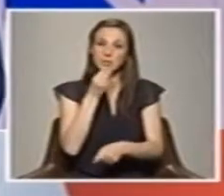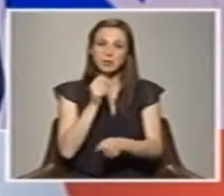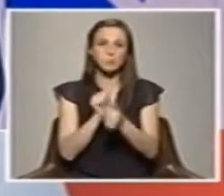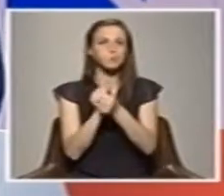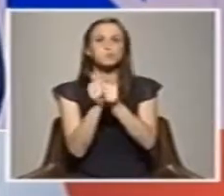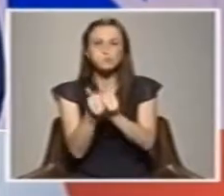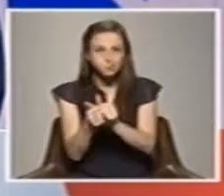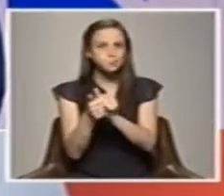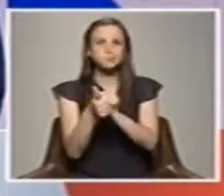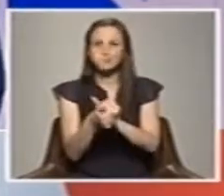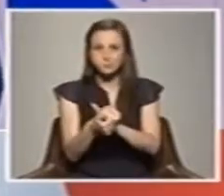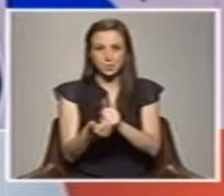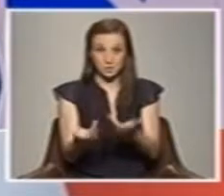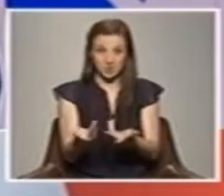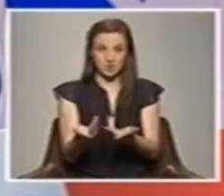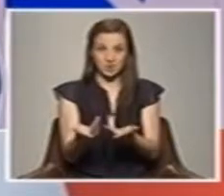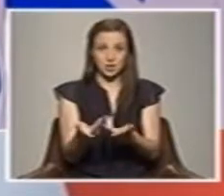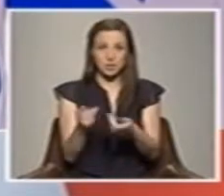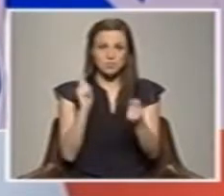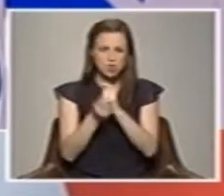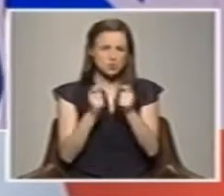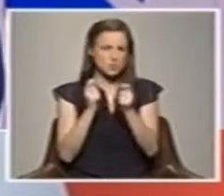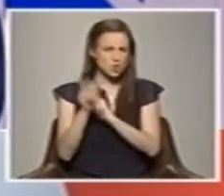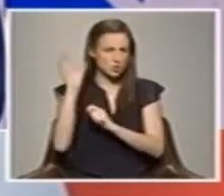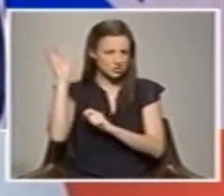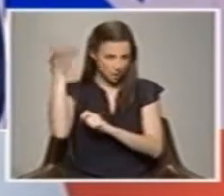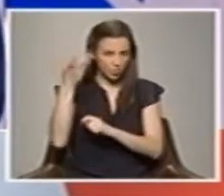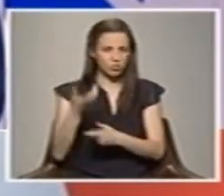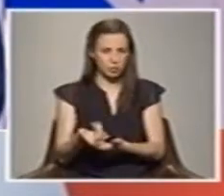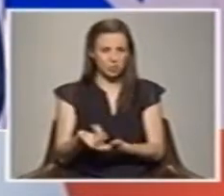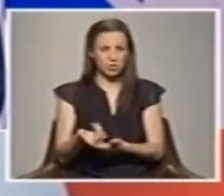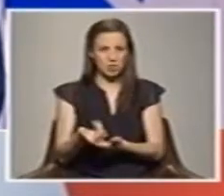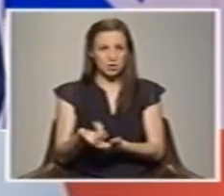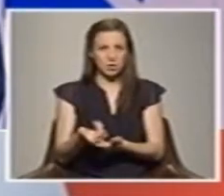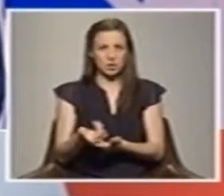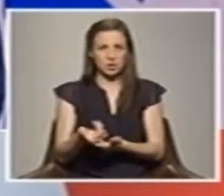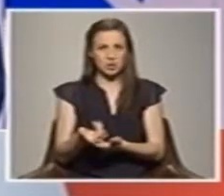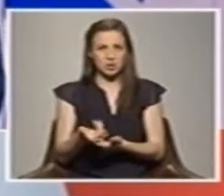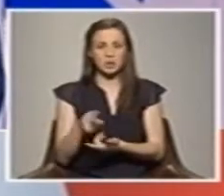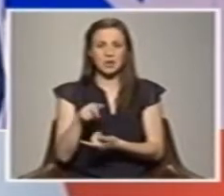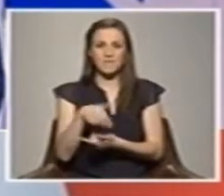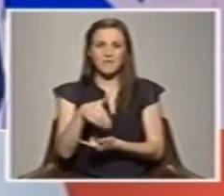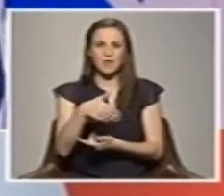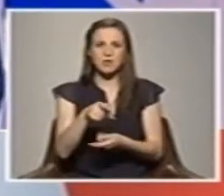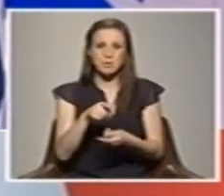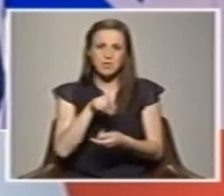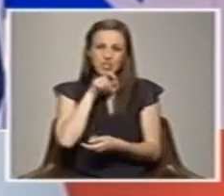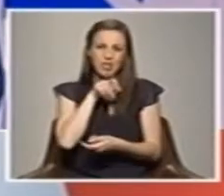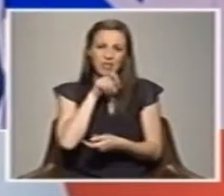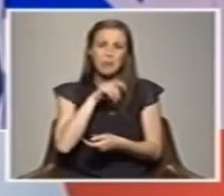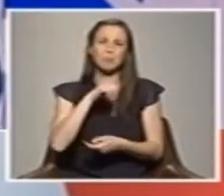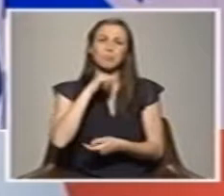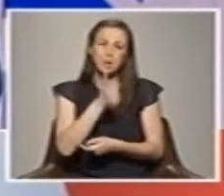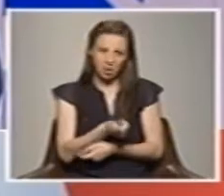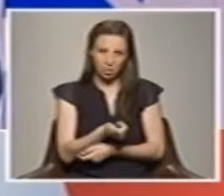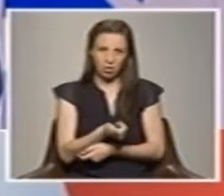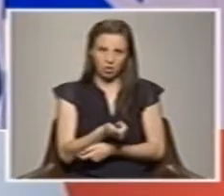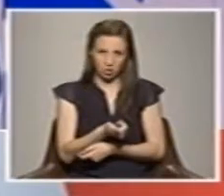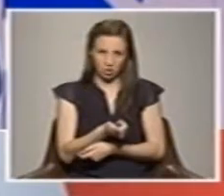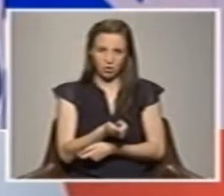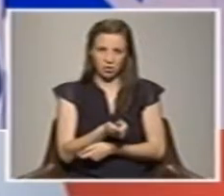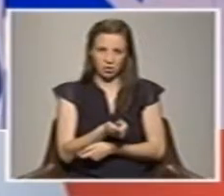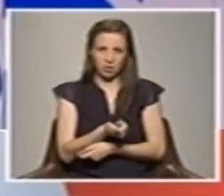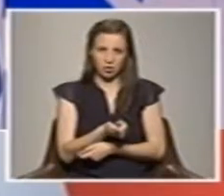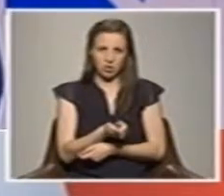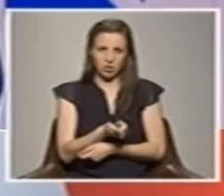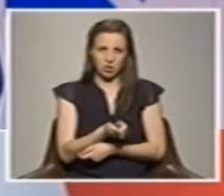a variabilidade do clima e as mudanças do clima estão a provocar cada vez mais perda por